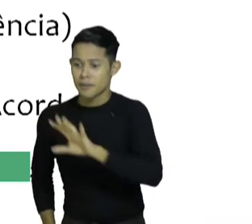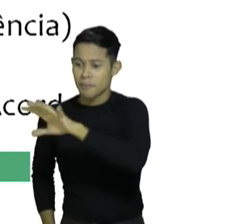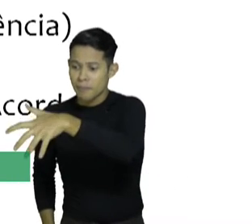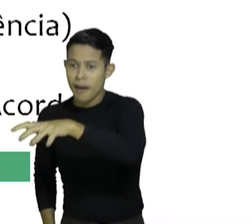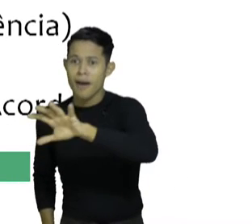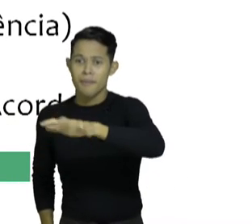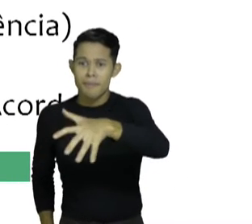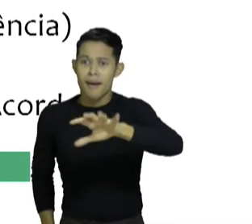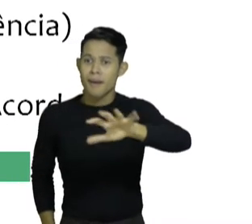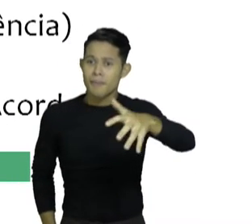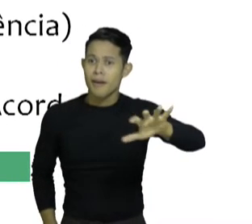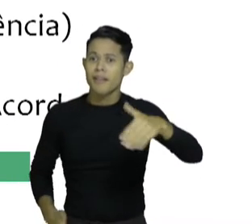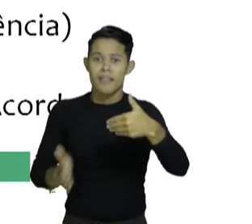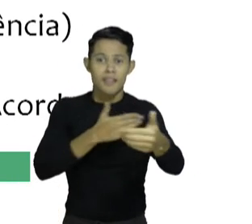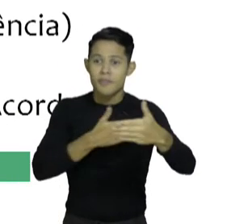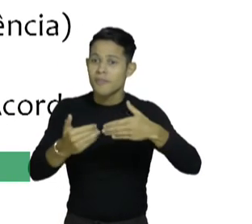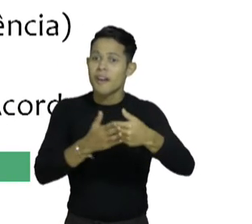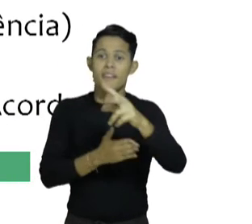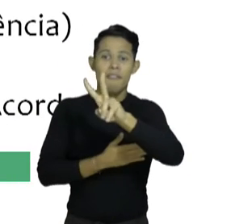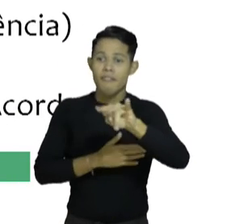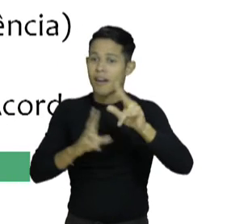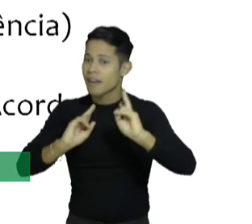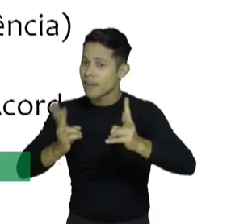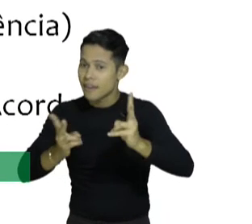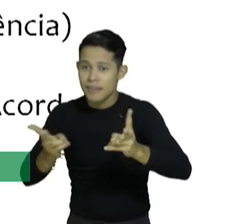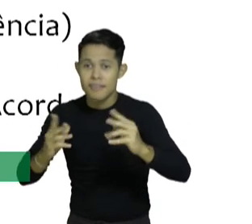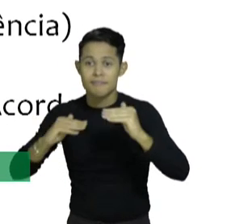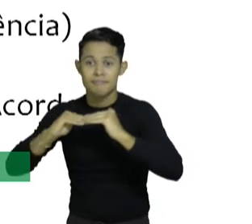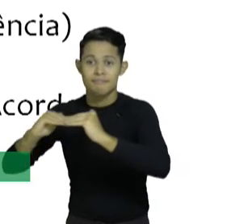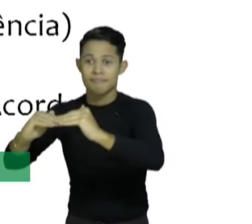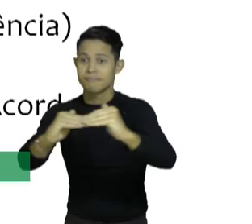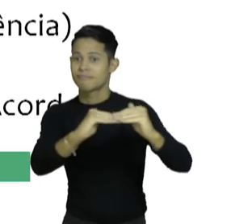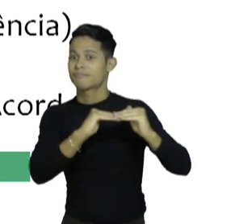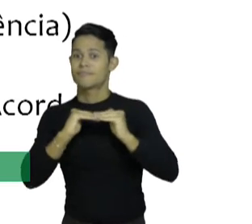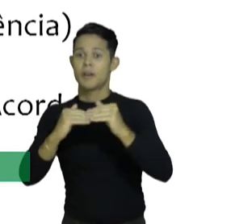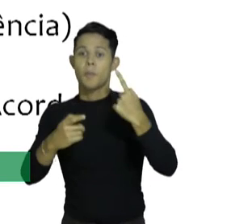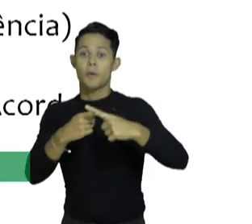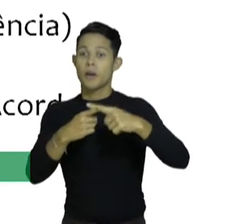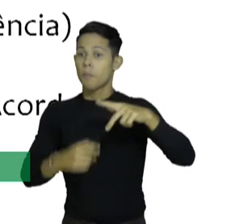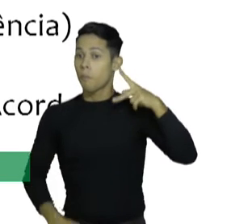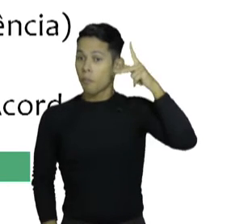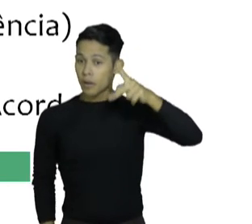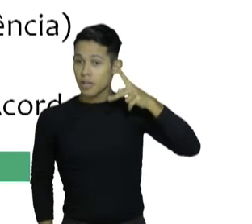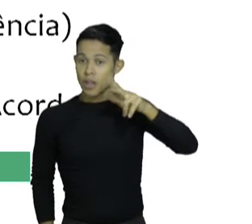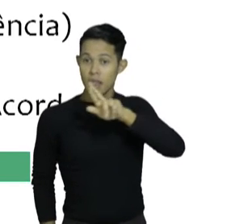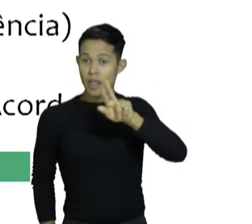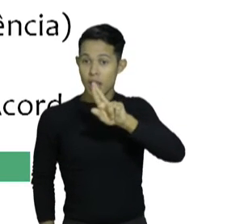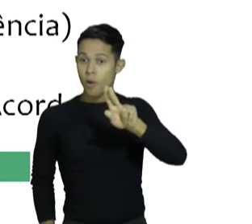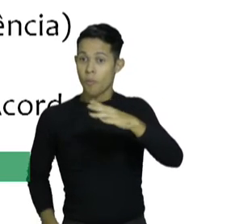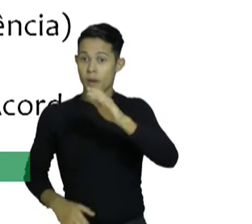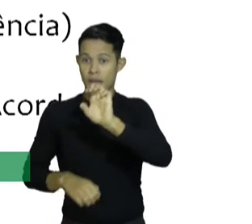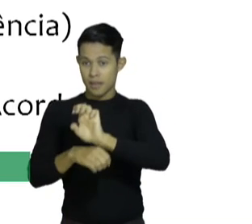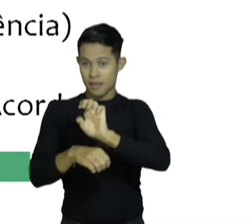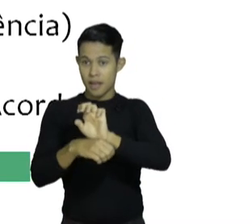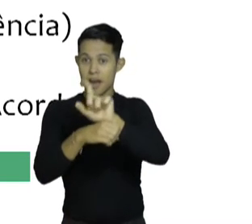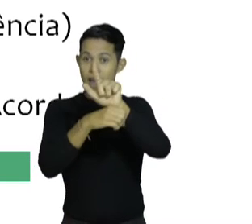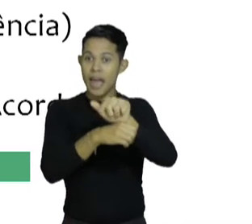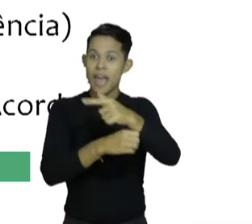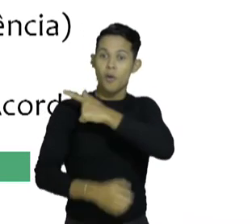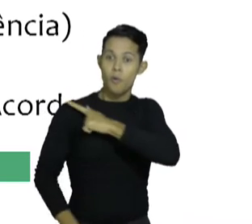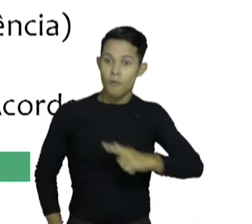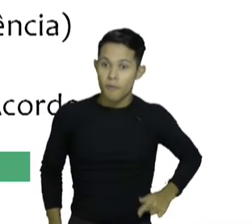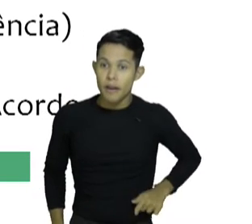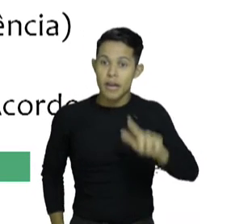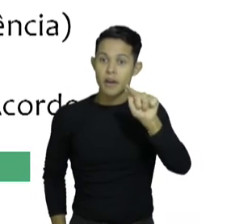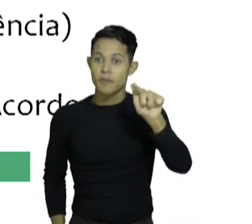a coisa continua porque as políticas não são de estado as políticas são de governos E aí fica naquilo ali nós precisamos